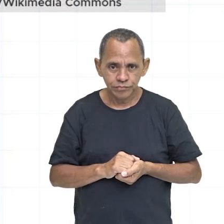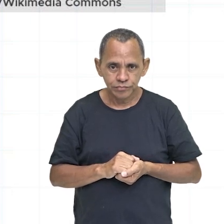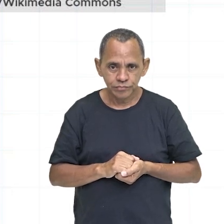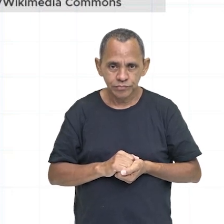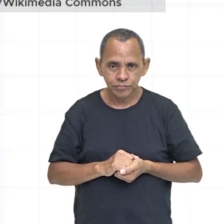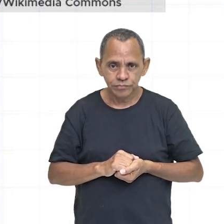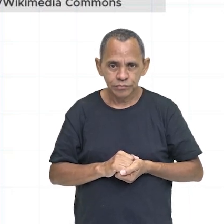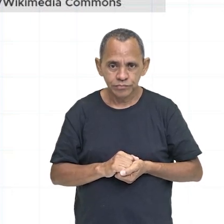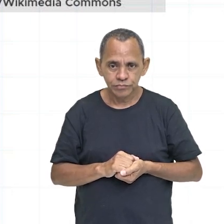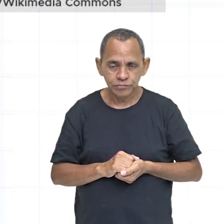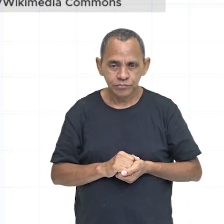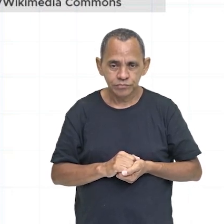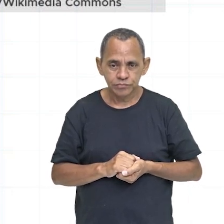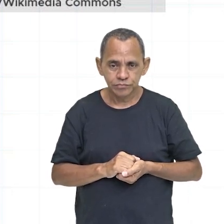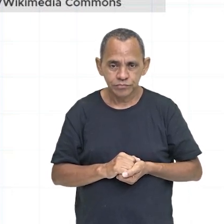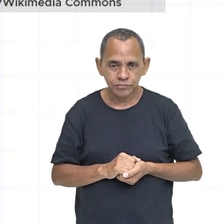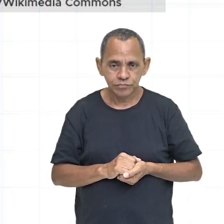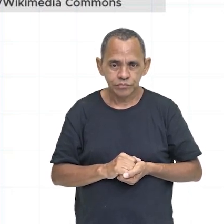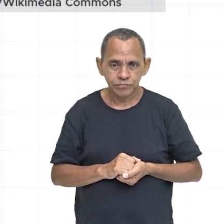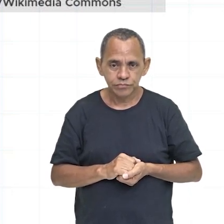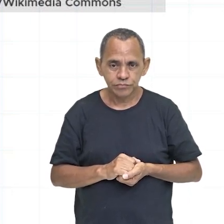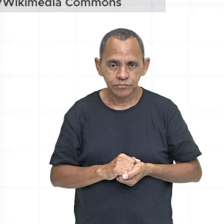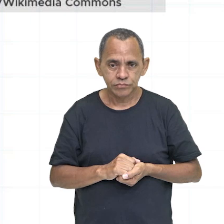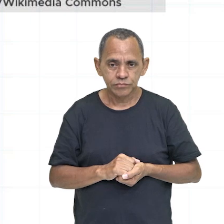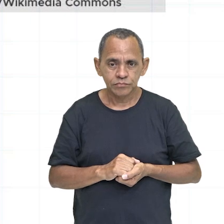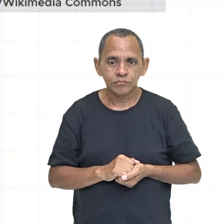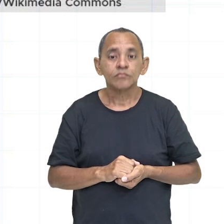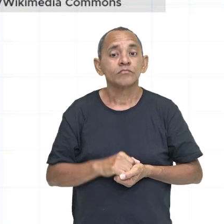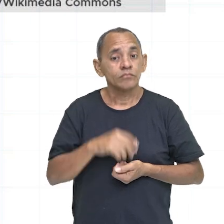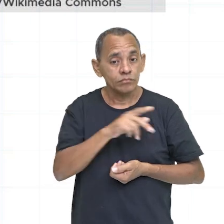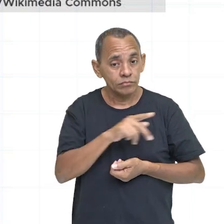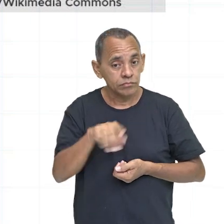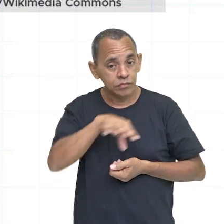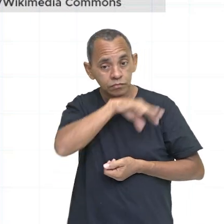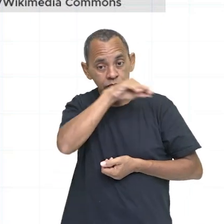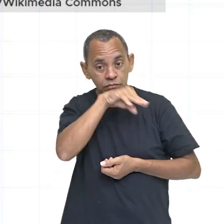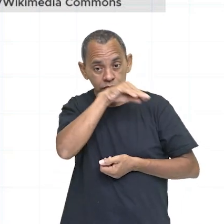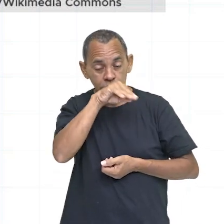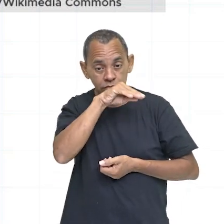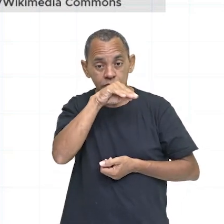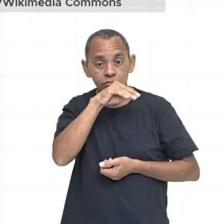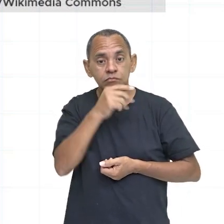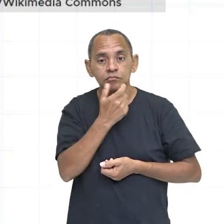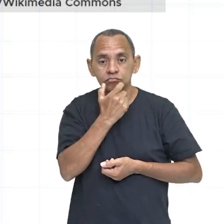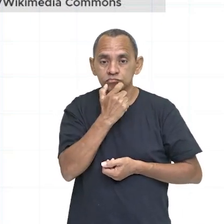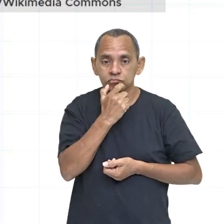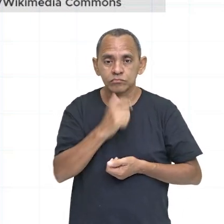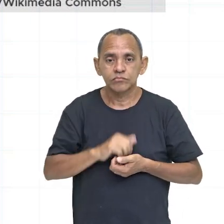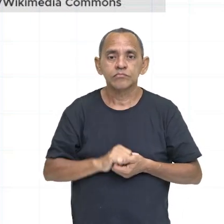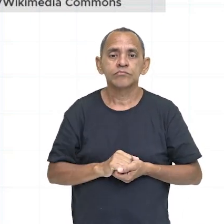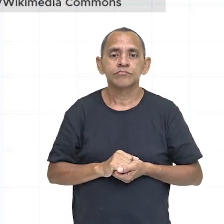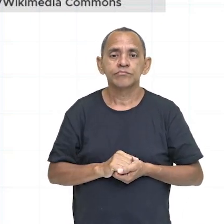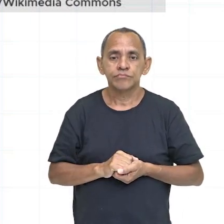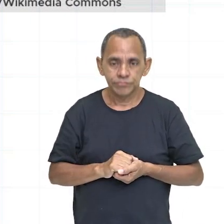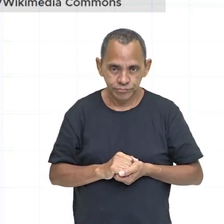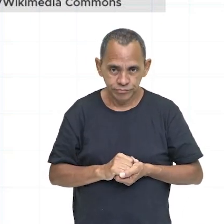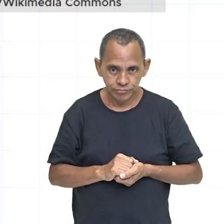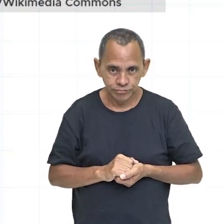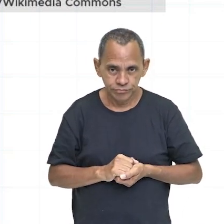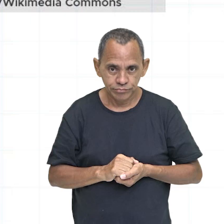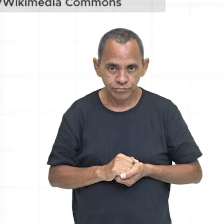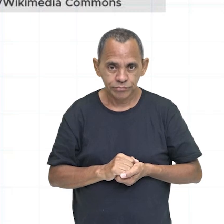a significant cultural legacy that endures to this day. Então, olha só,